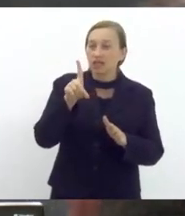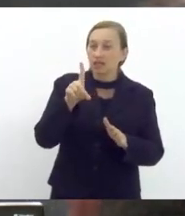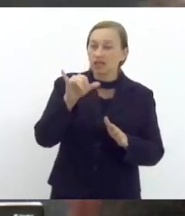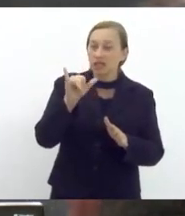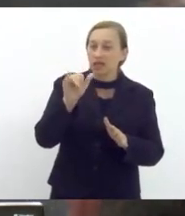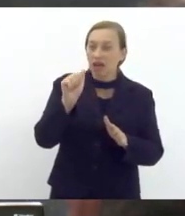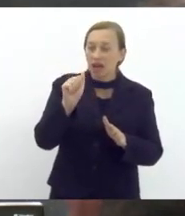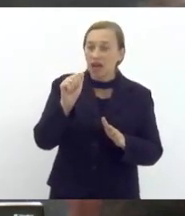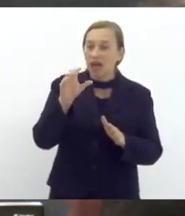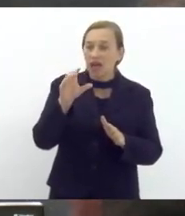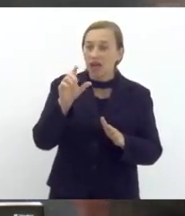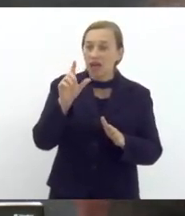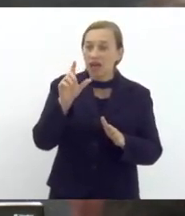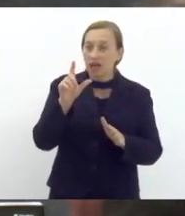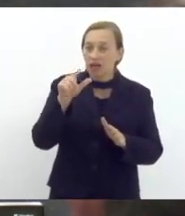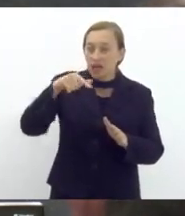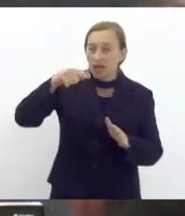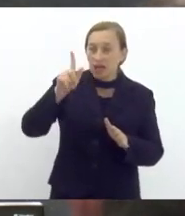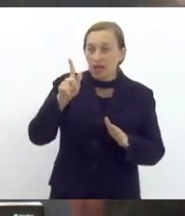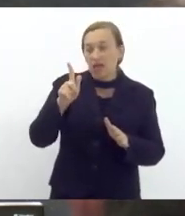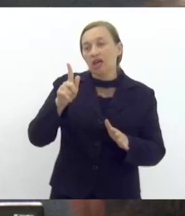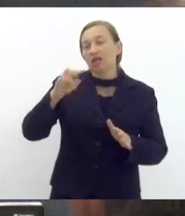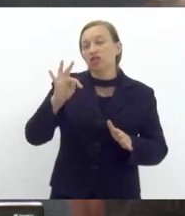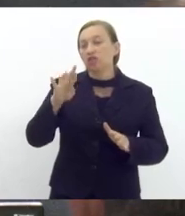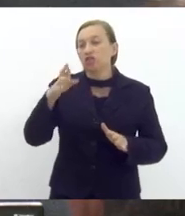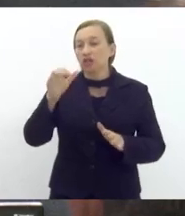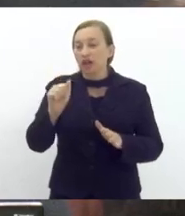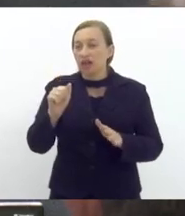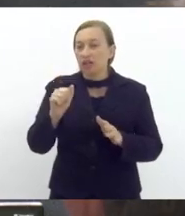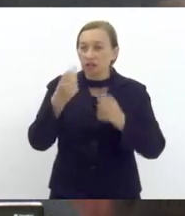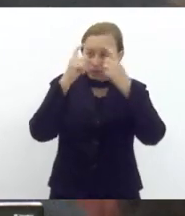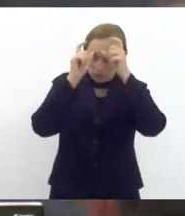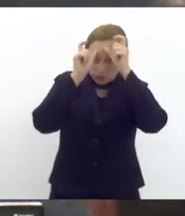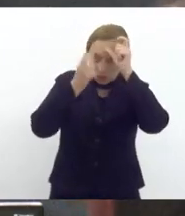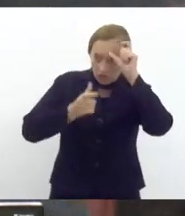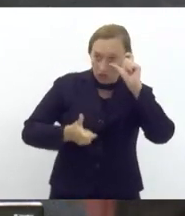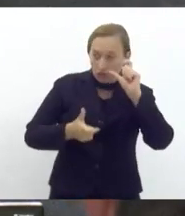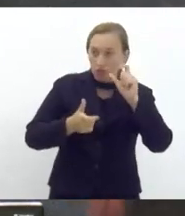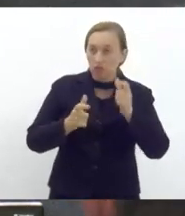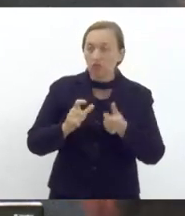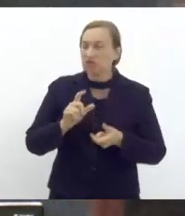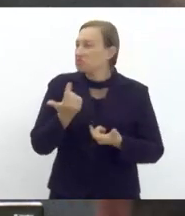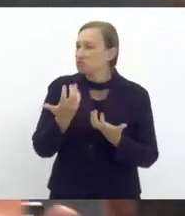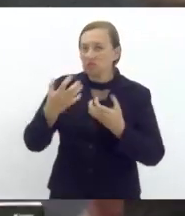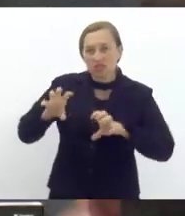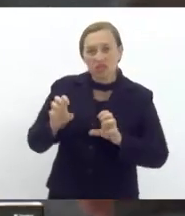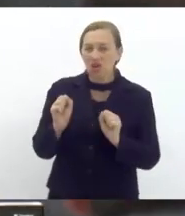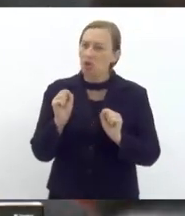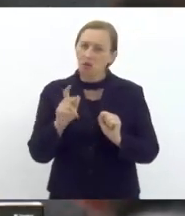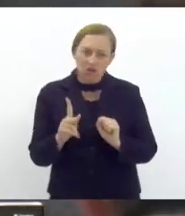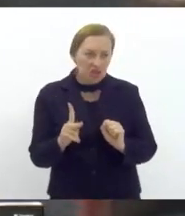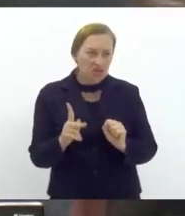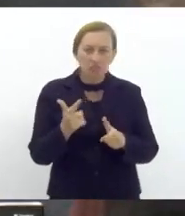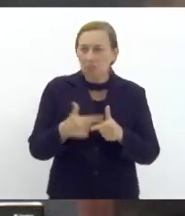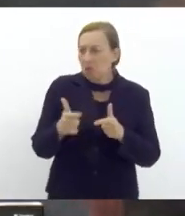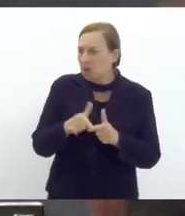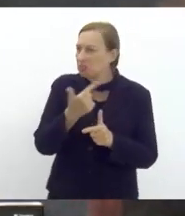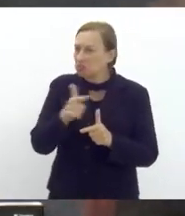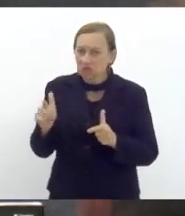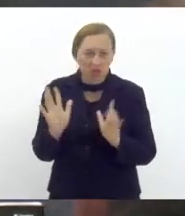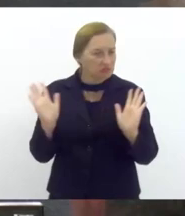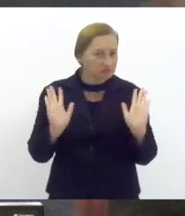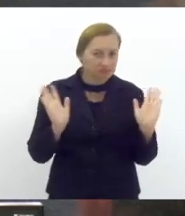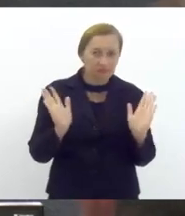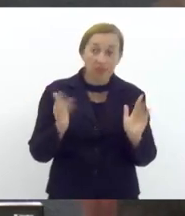se ele não quiser Nenhuma das três fica como tal retido da mesma forma não é para problema para mim eu tô aqui dizendo que eu não sou